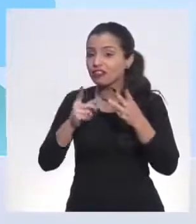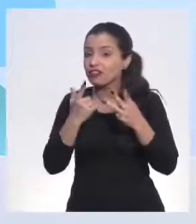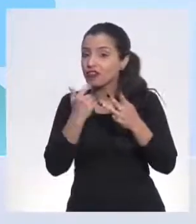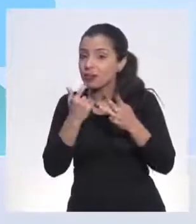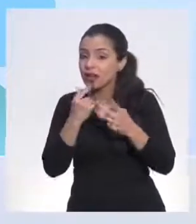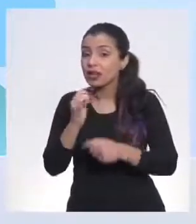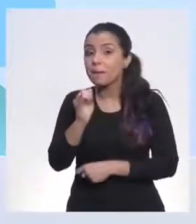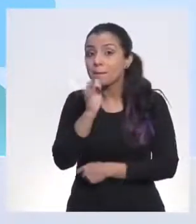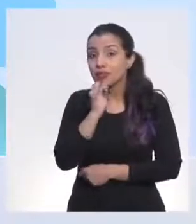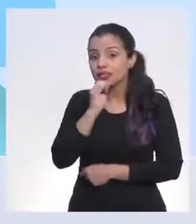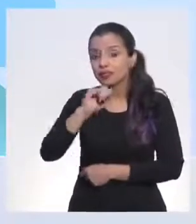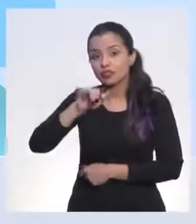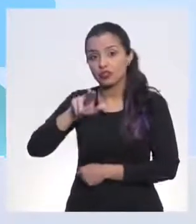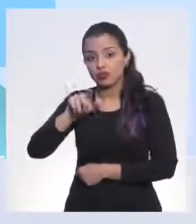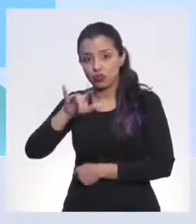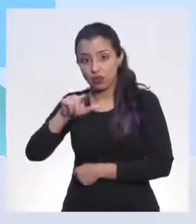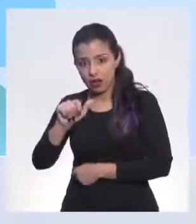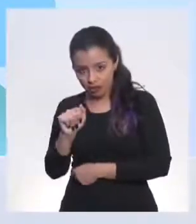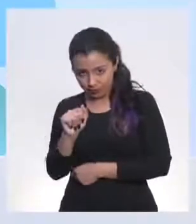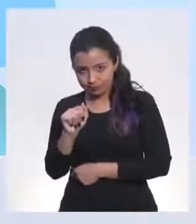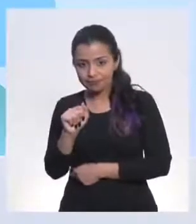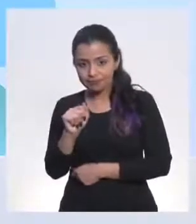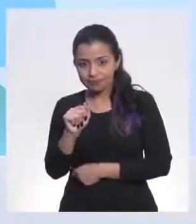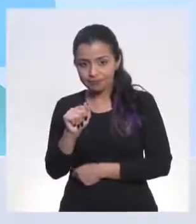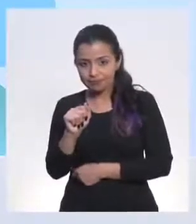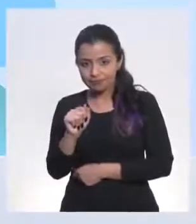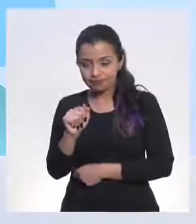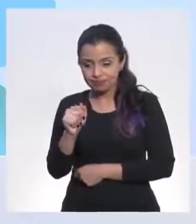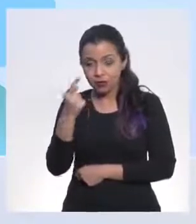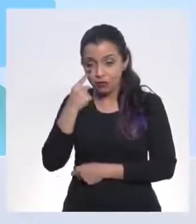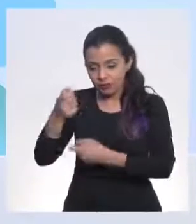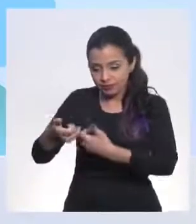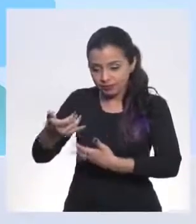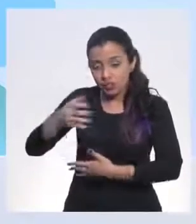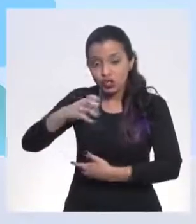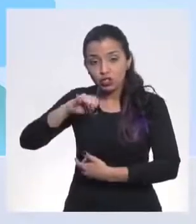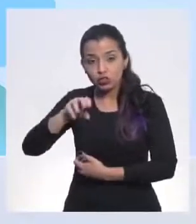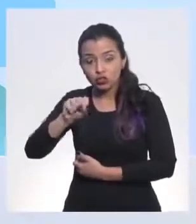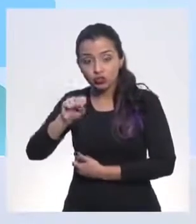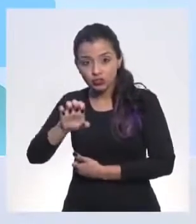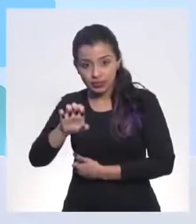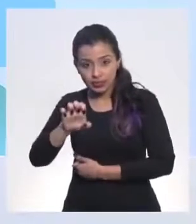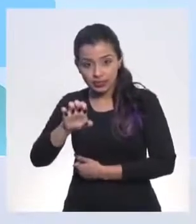exemplo, a Júlia, deixa eu ver quem mais aqui, o José